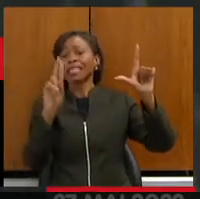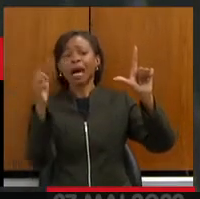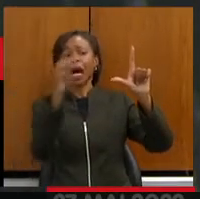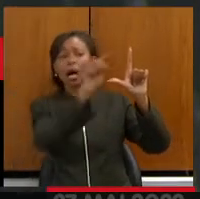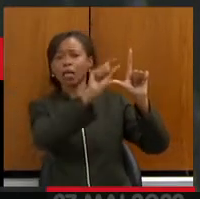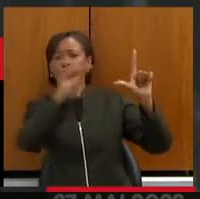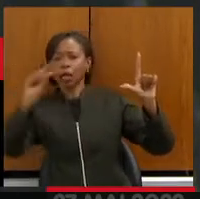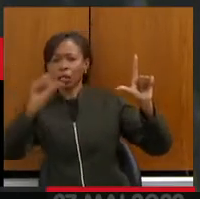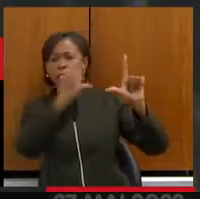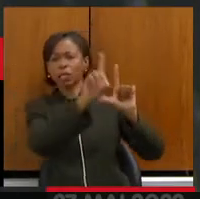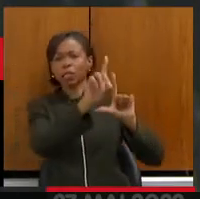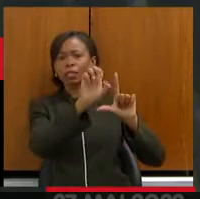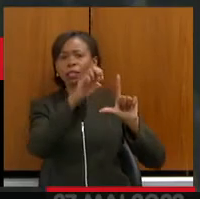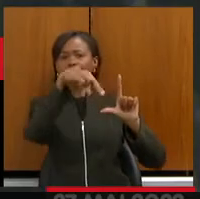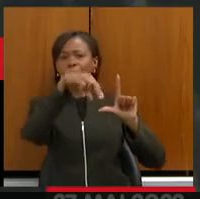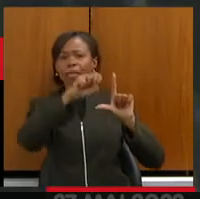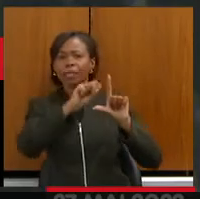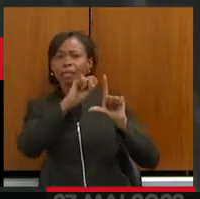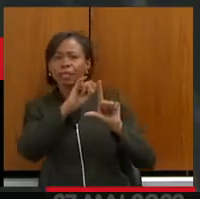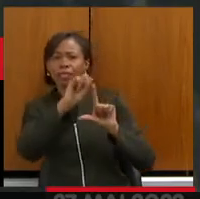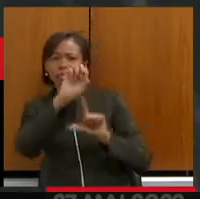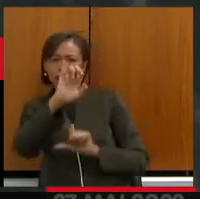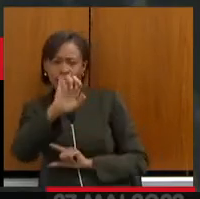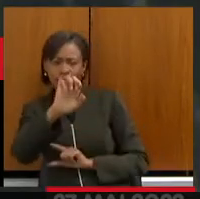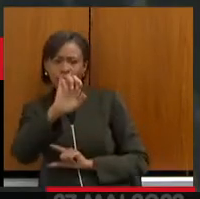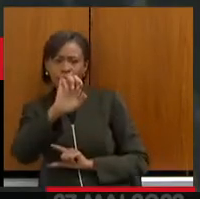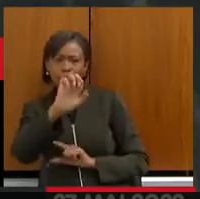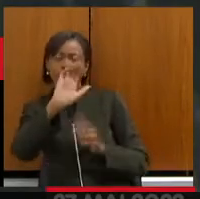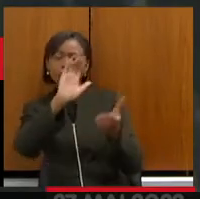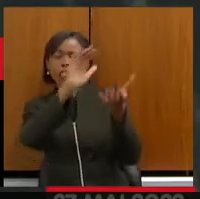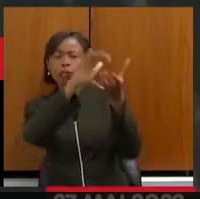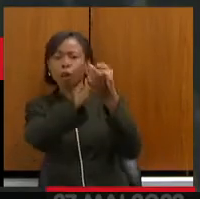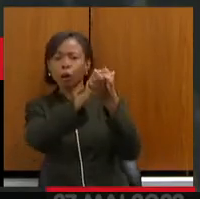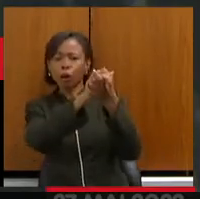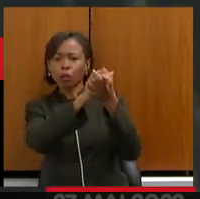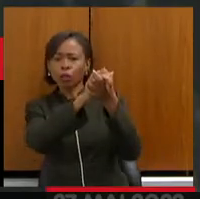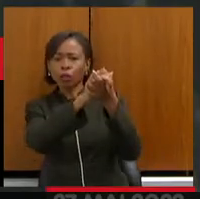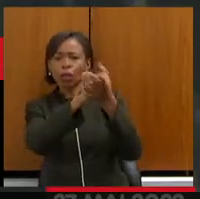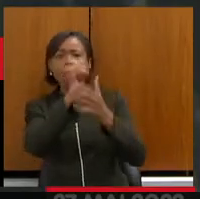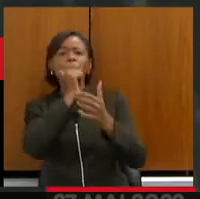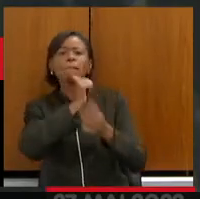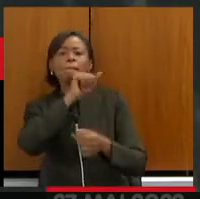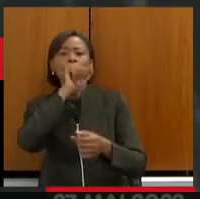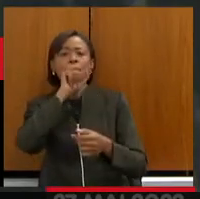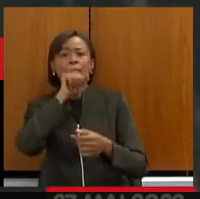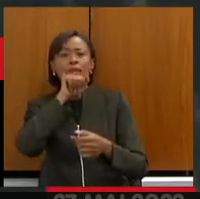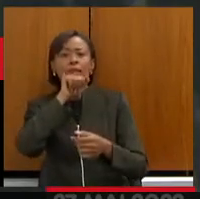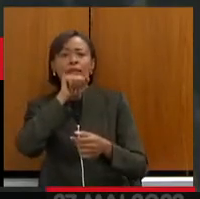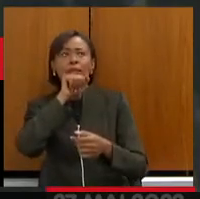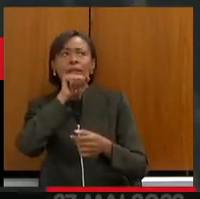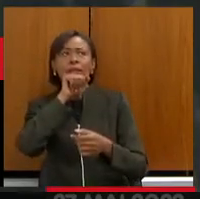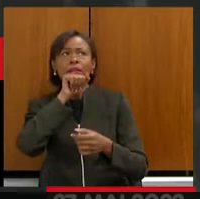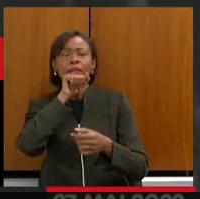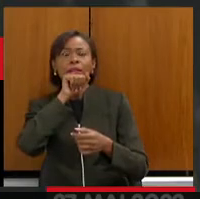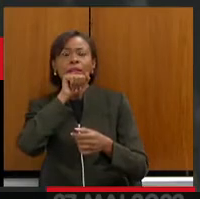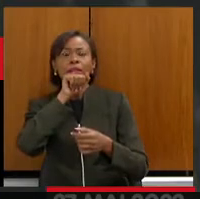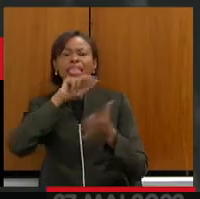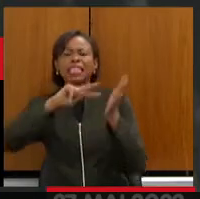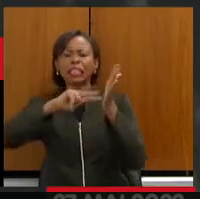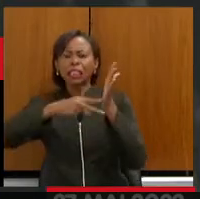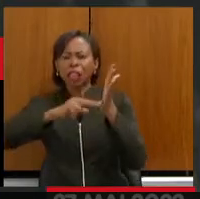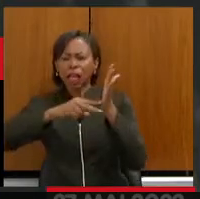colocaram Denise esposa mãe e